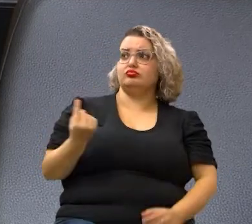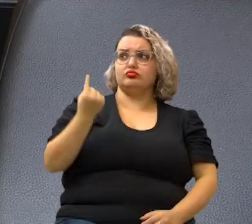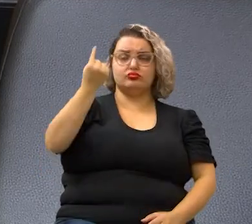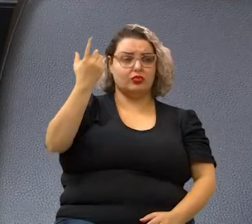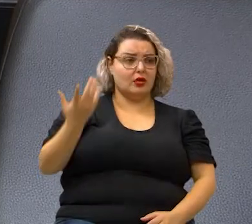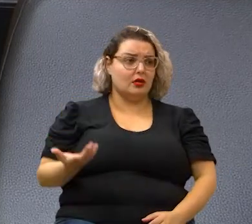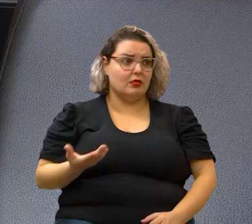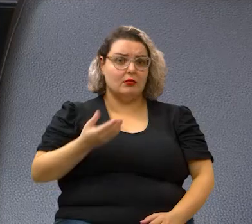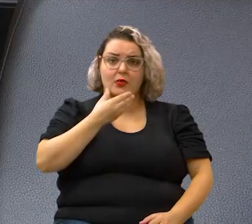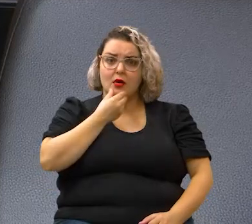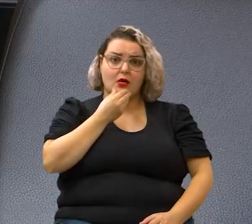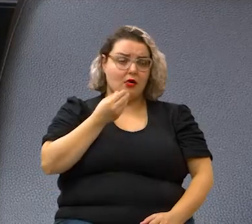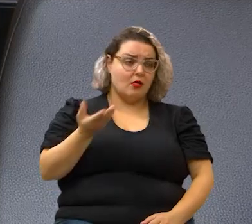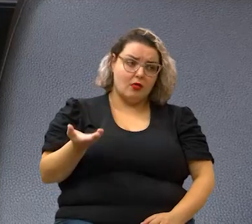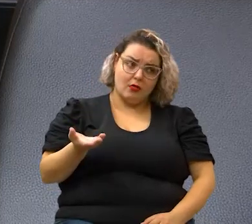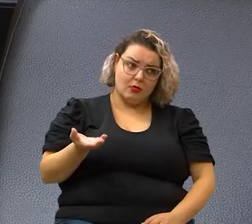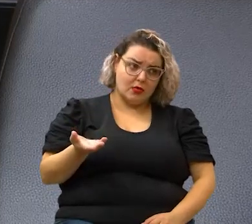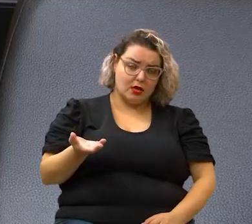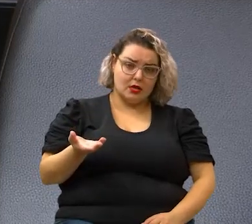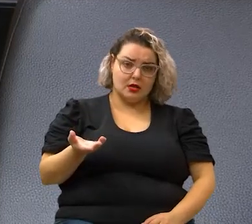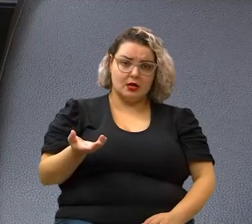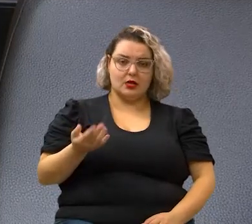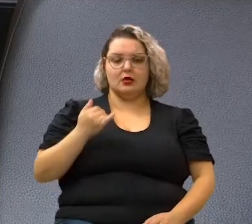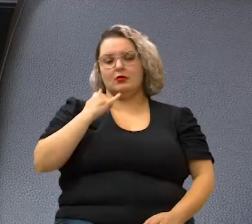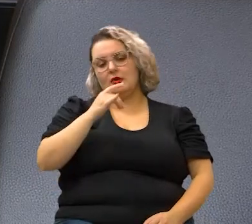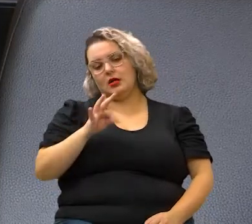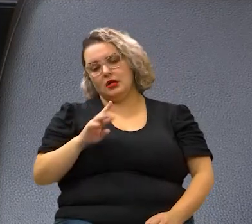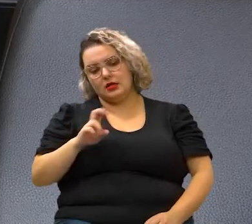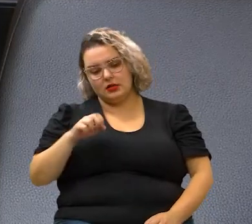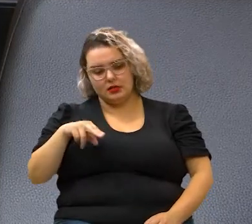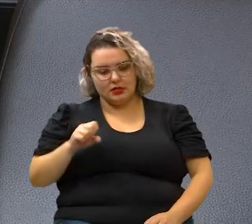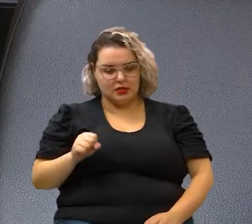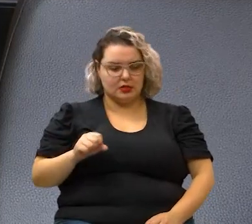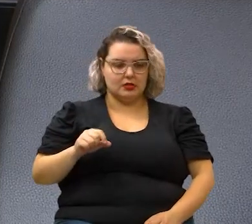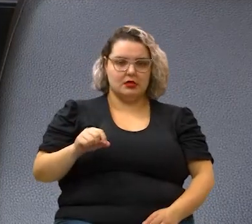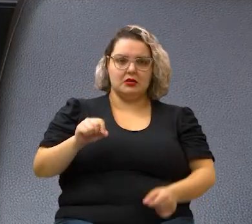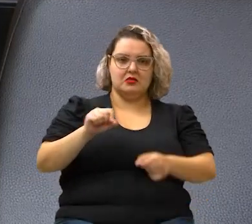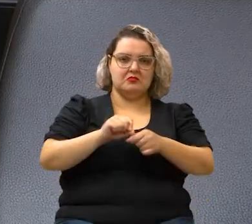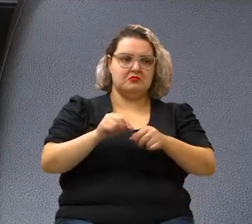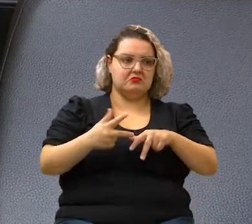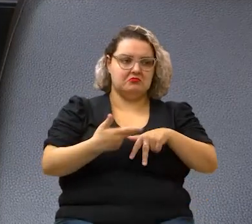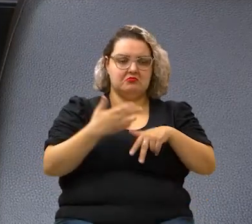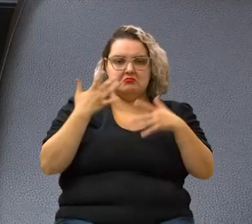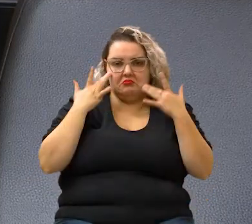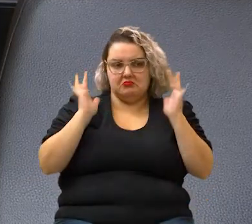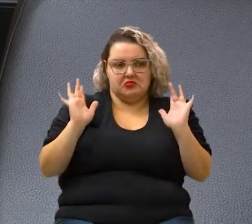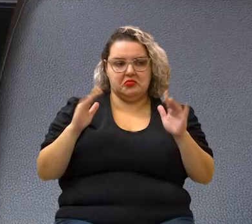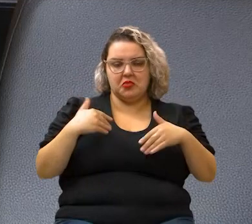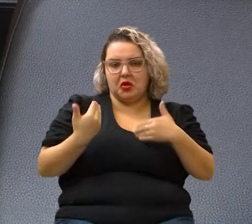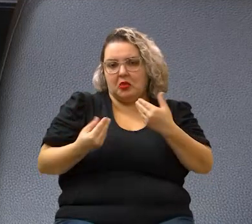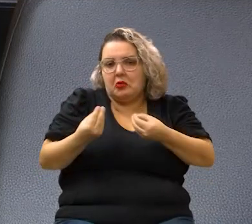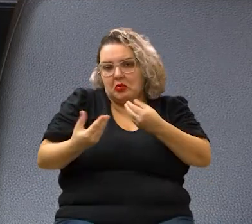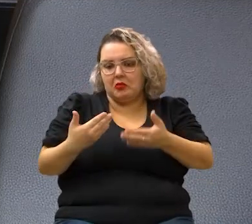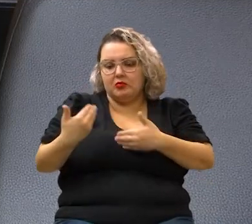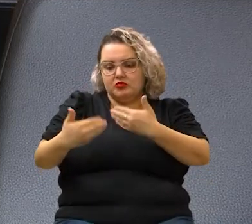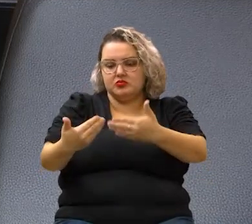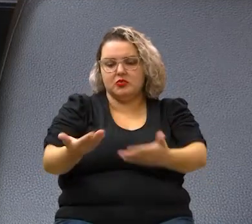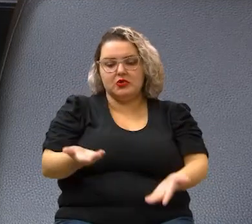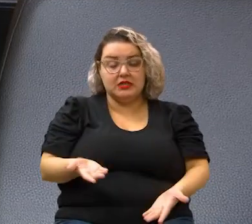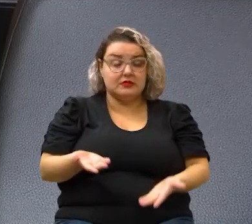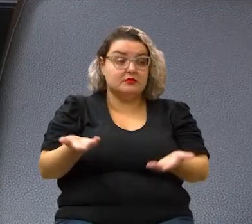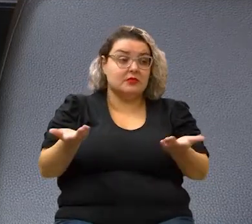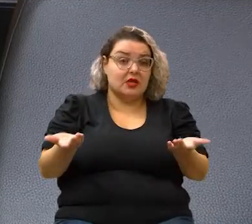uma estatura maior, que é homem, né? Ele se diz trans, fez lá a cirurgia, eu não sei qual que é o